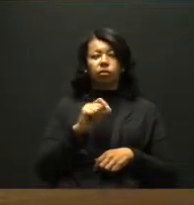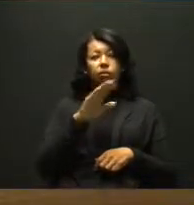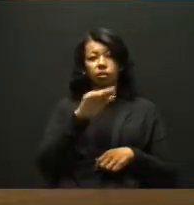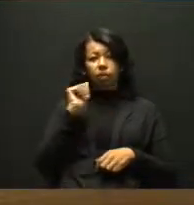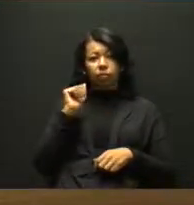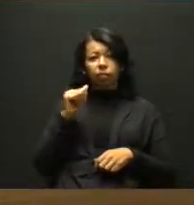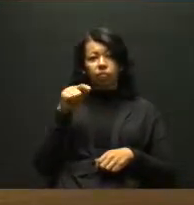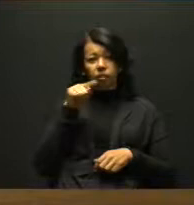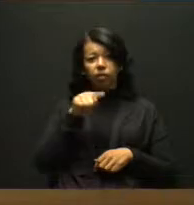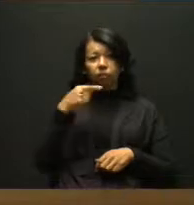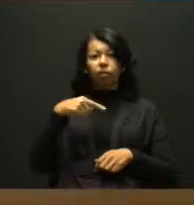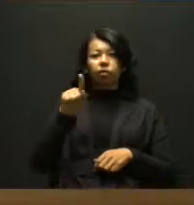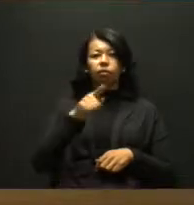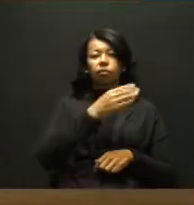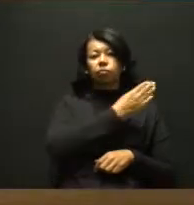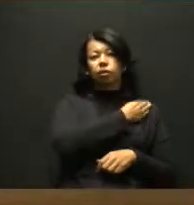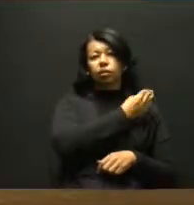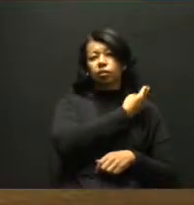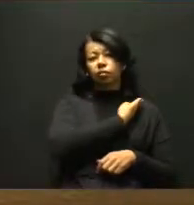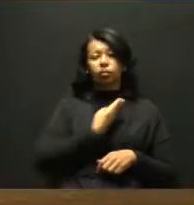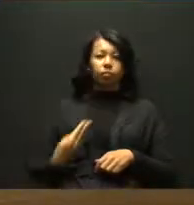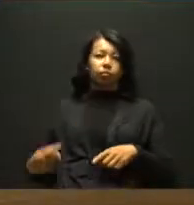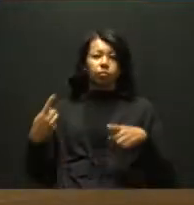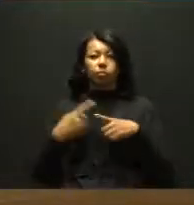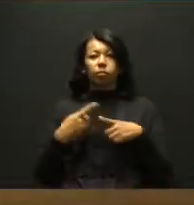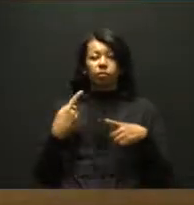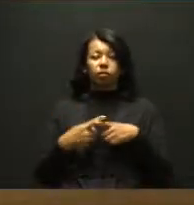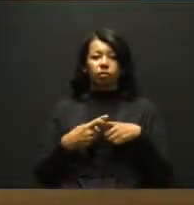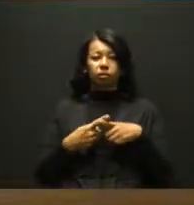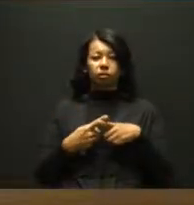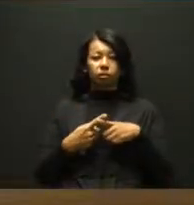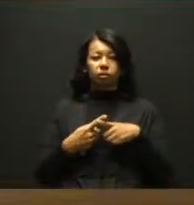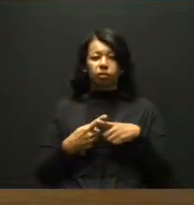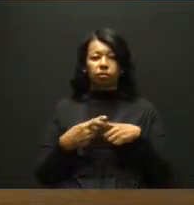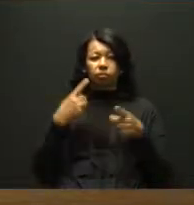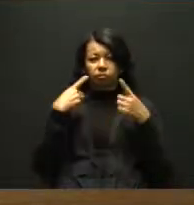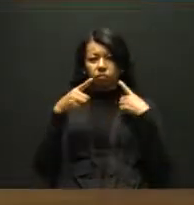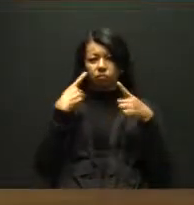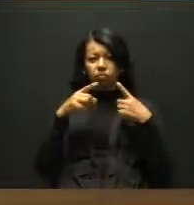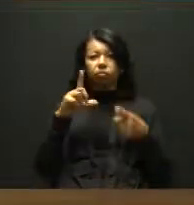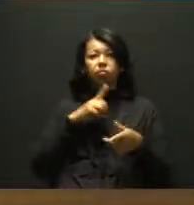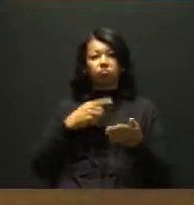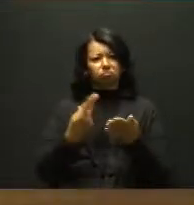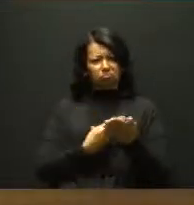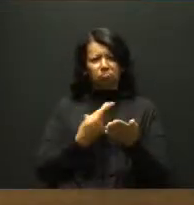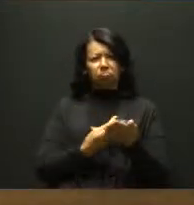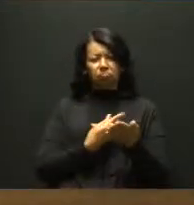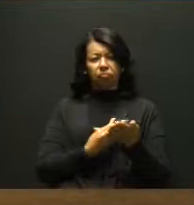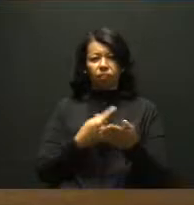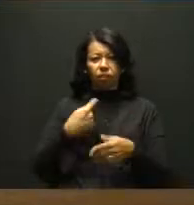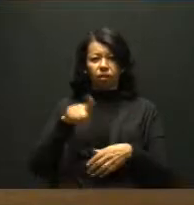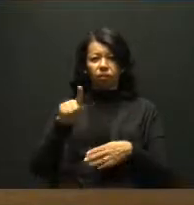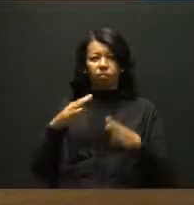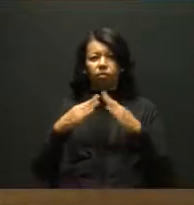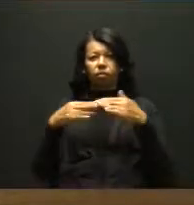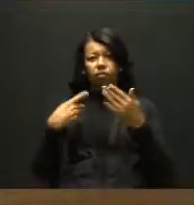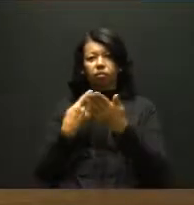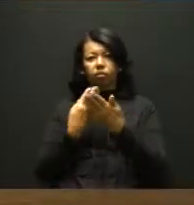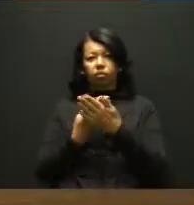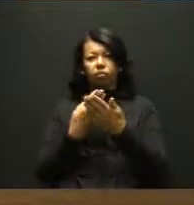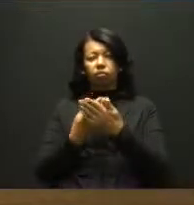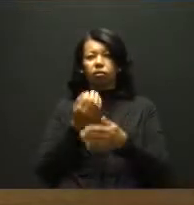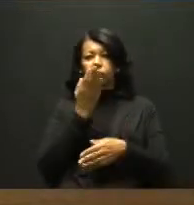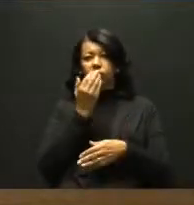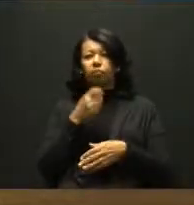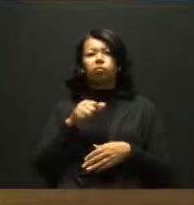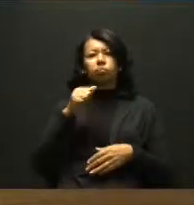amanhã o ministério público tem um assunto de uma denúncia muito séria tendo regularidade porque eu tenho até as escolas e alimentação está